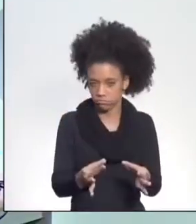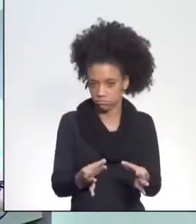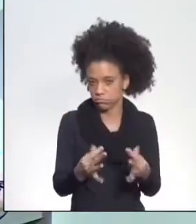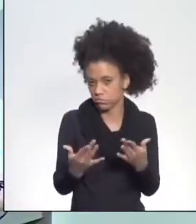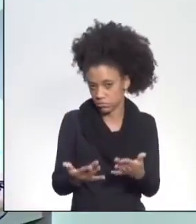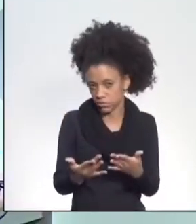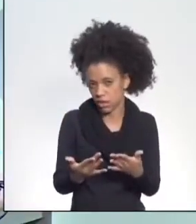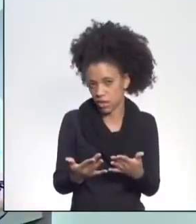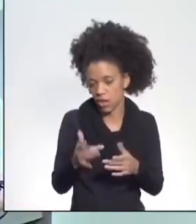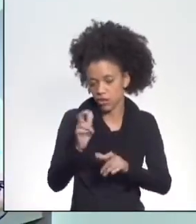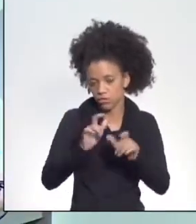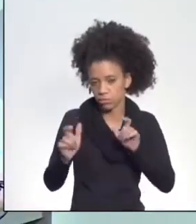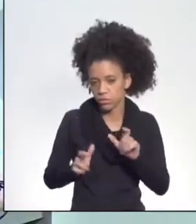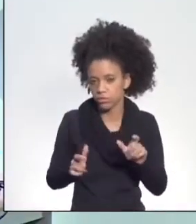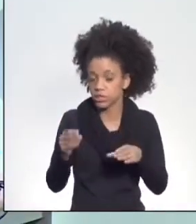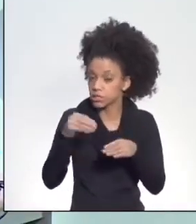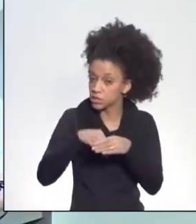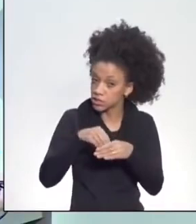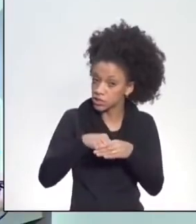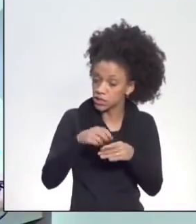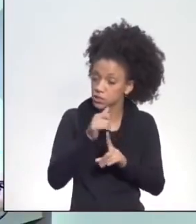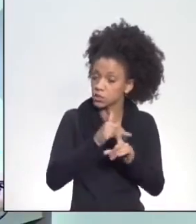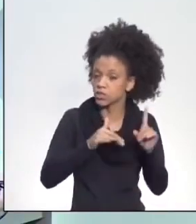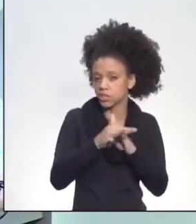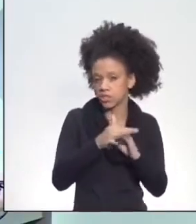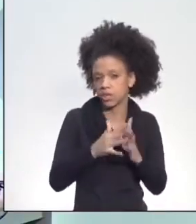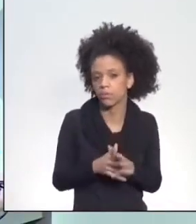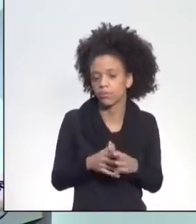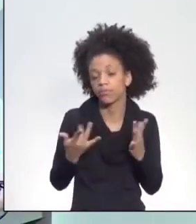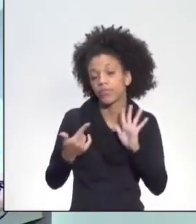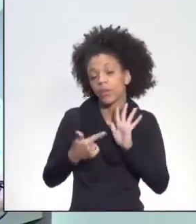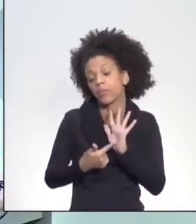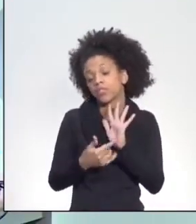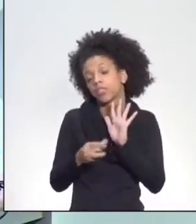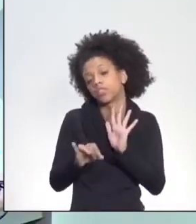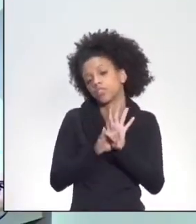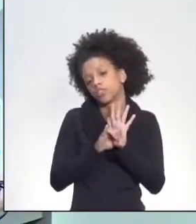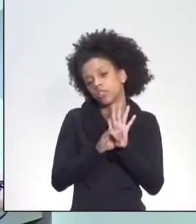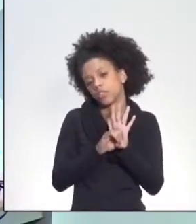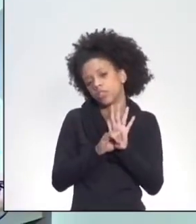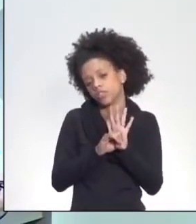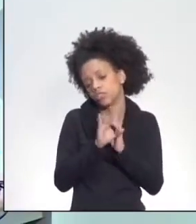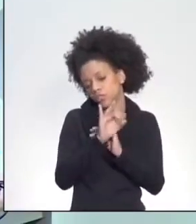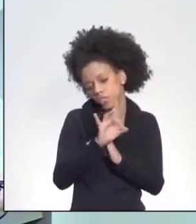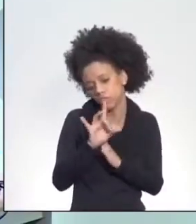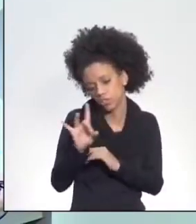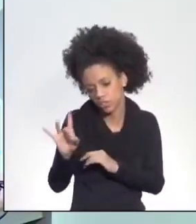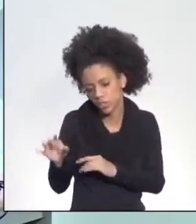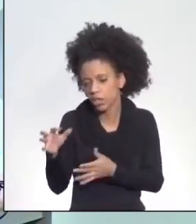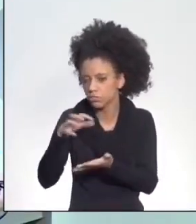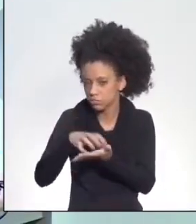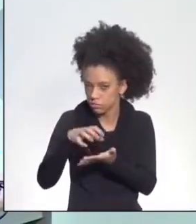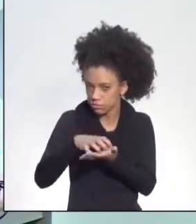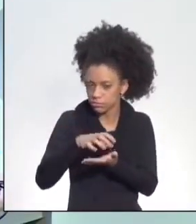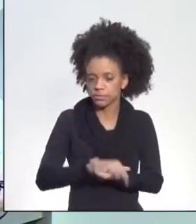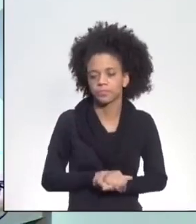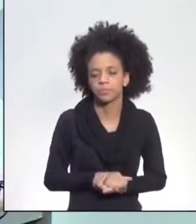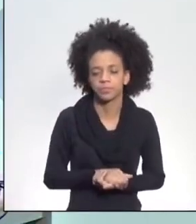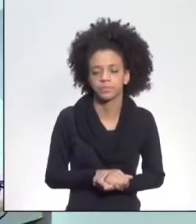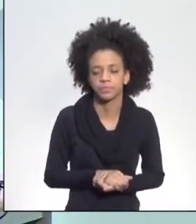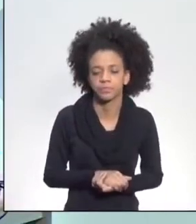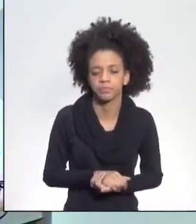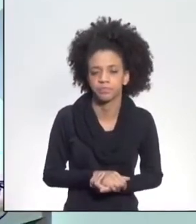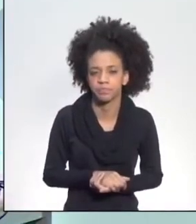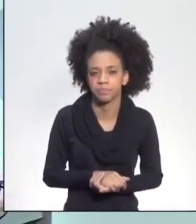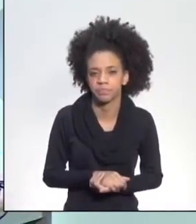pessoas, né, dentro dessa questão social aí. Mostrar a identidade das pessoas daquela comunidade, daquela região.